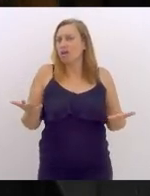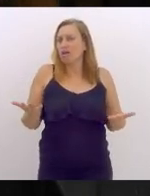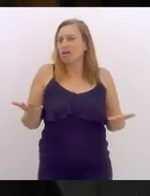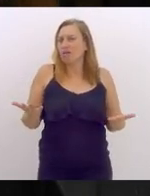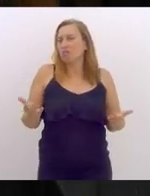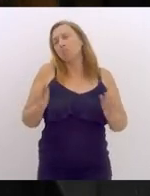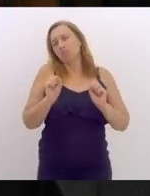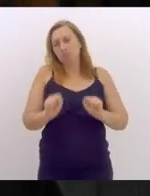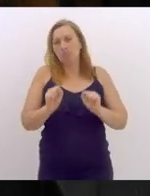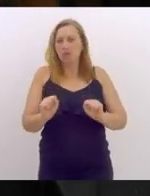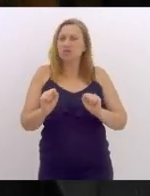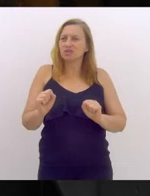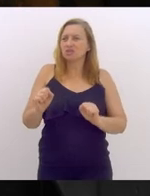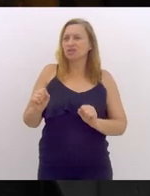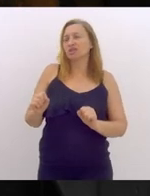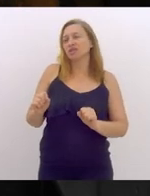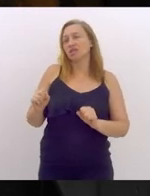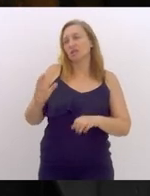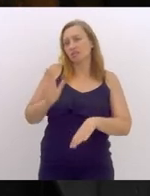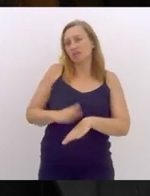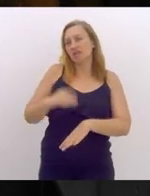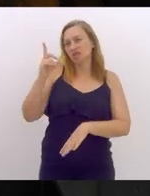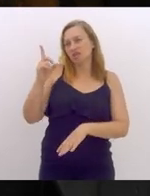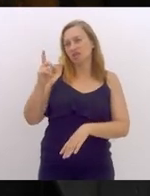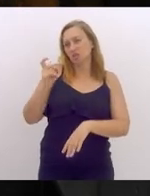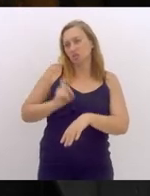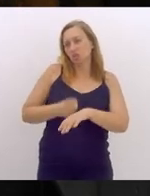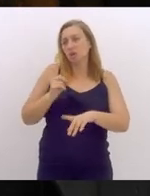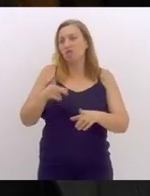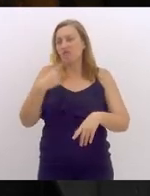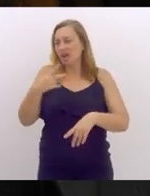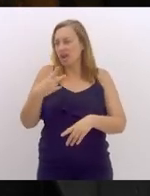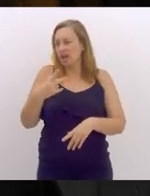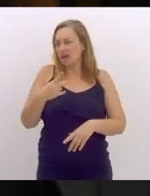Eu poderia até ser mais duro dizer recessão